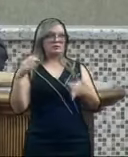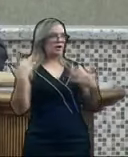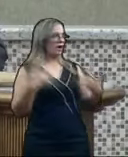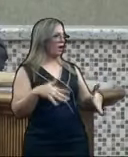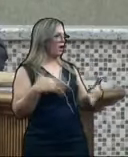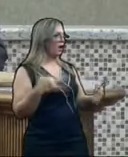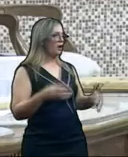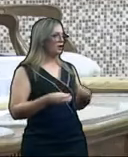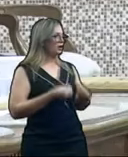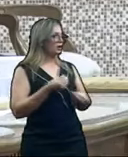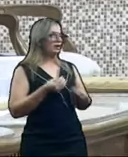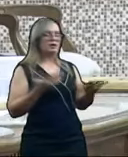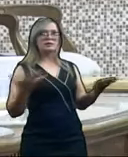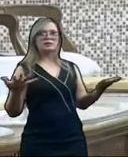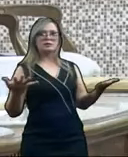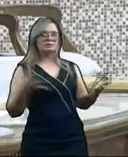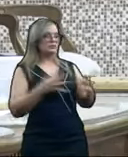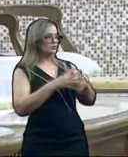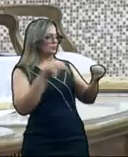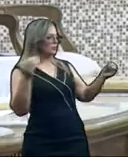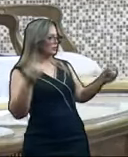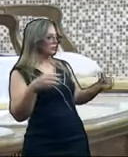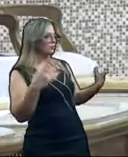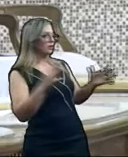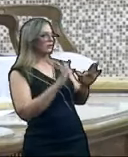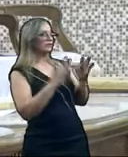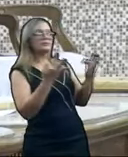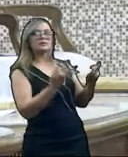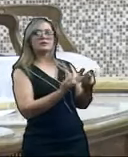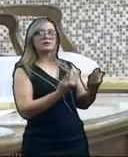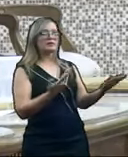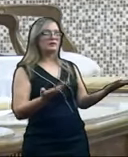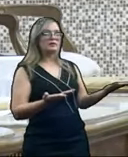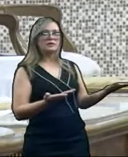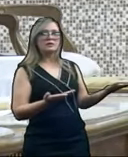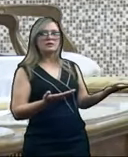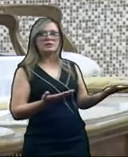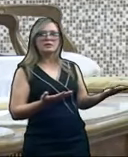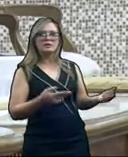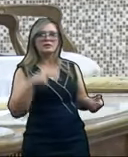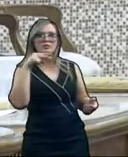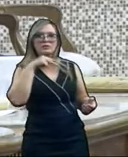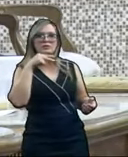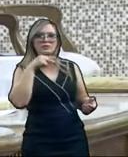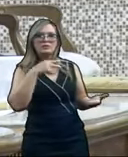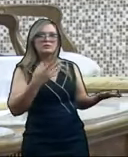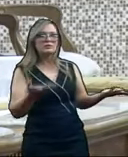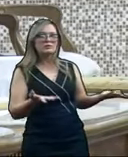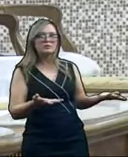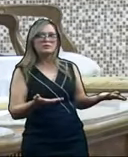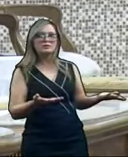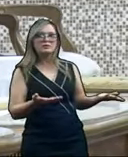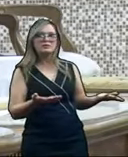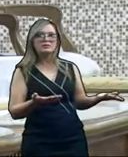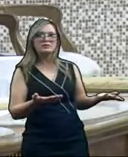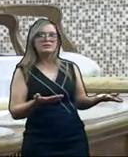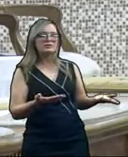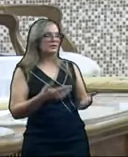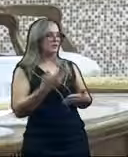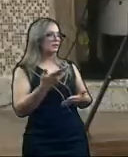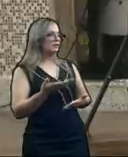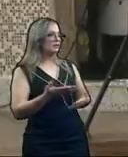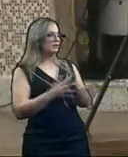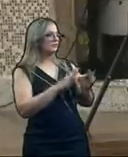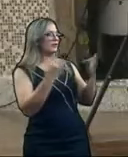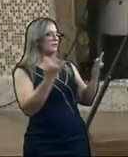abraço neles não é fácil e não é fácil A labão então